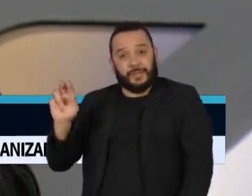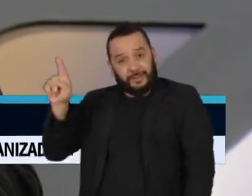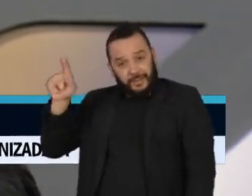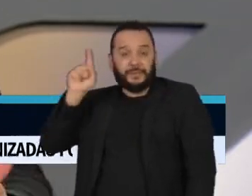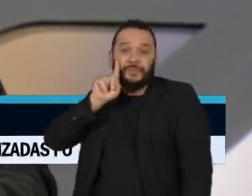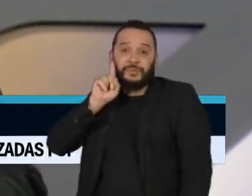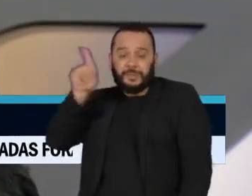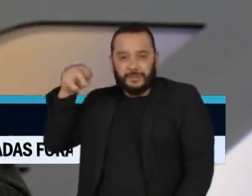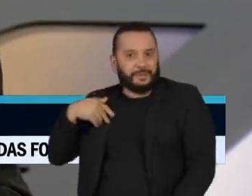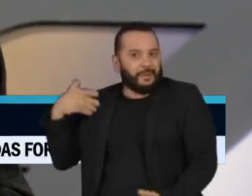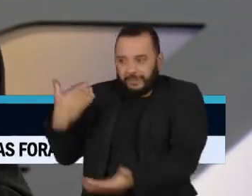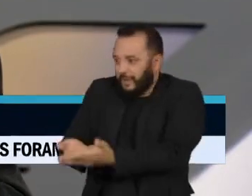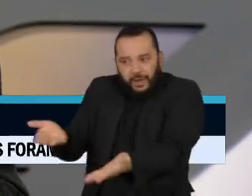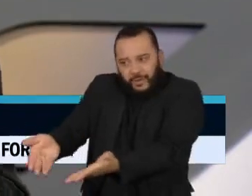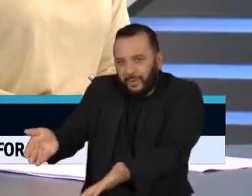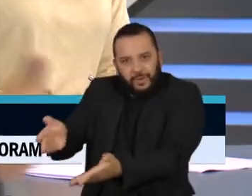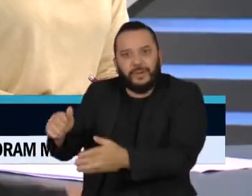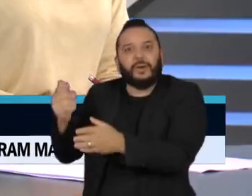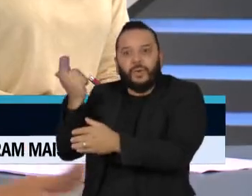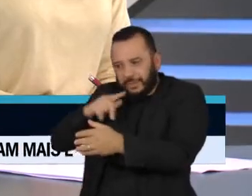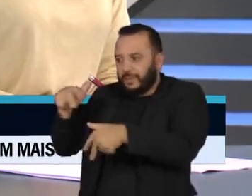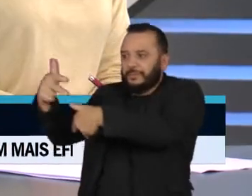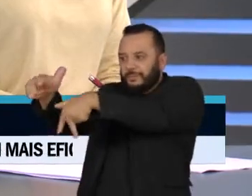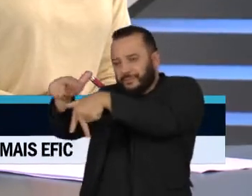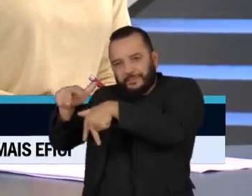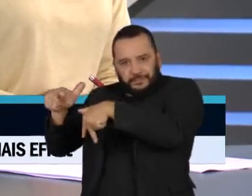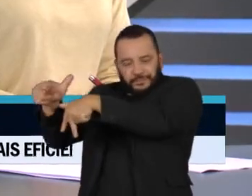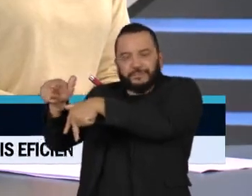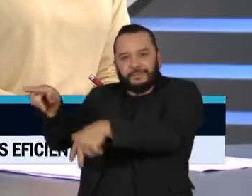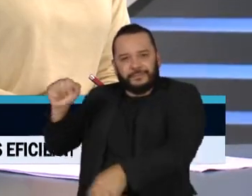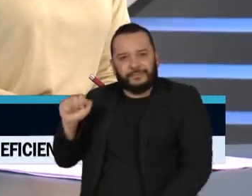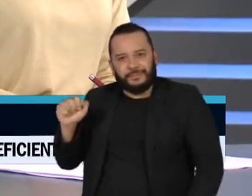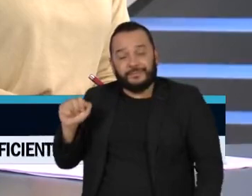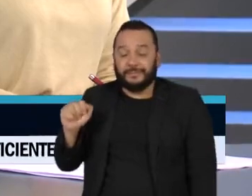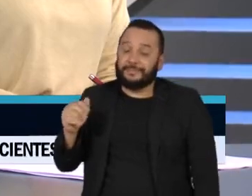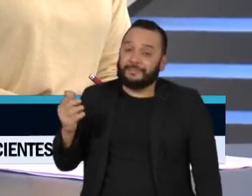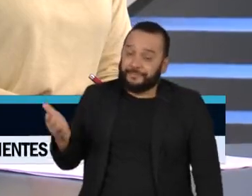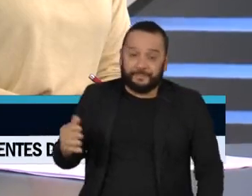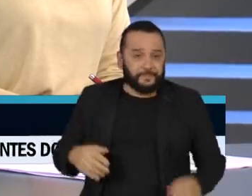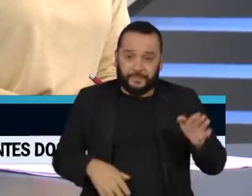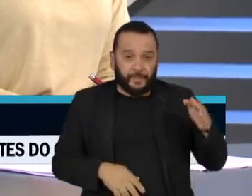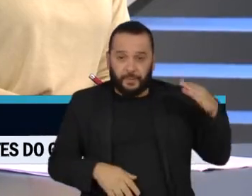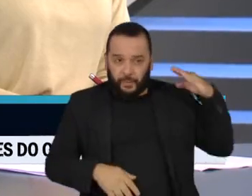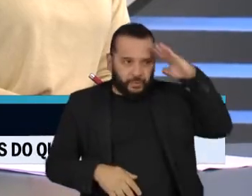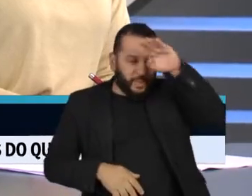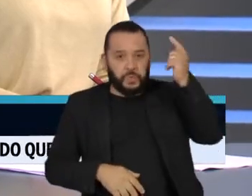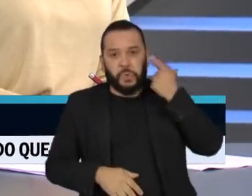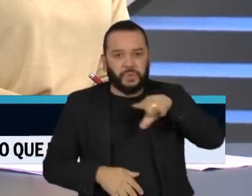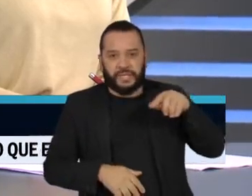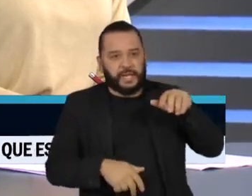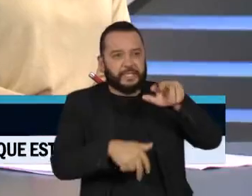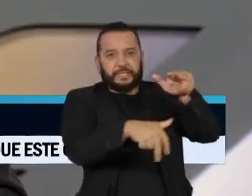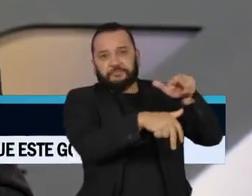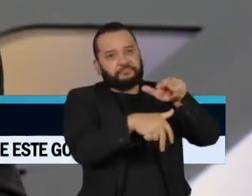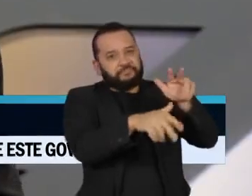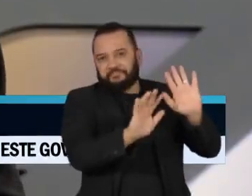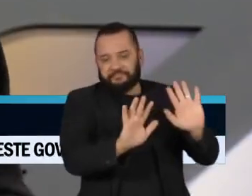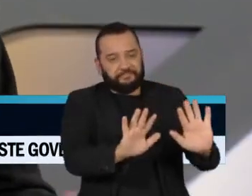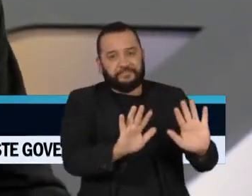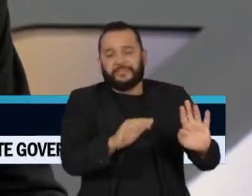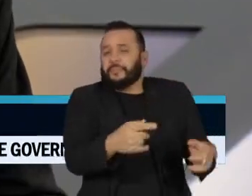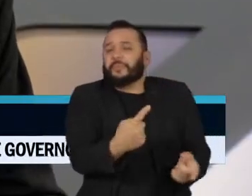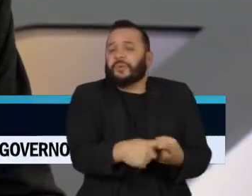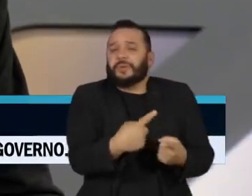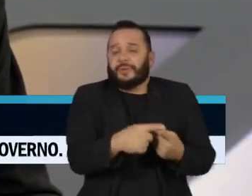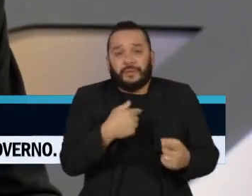agora né que ele vai Talvez tentar a eleição um candidato dele vai tentar então bolsonaro essa estratégia de vitimização ela é boa quando